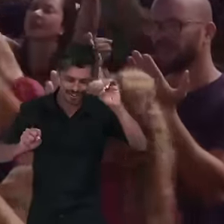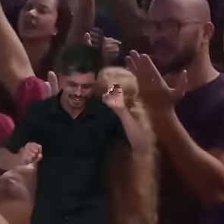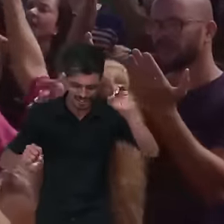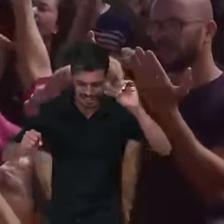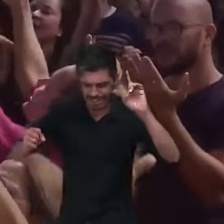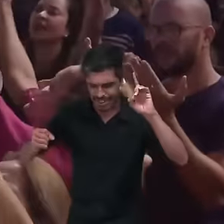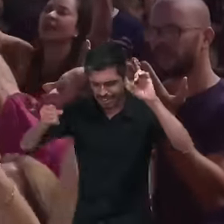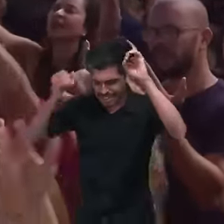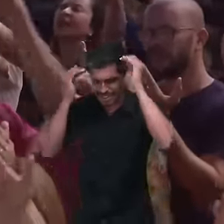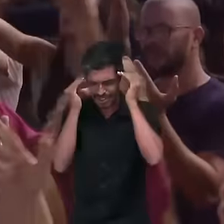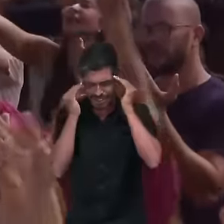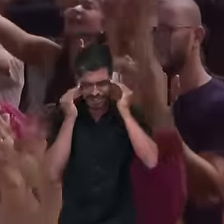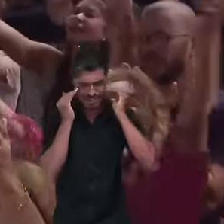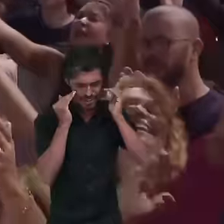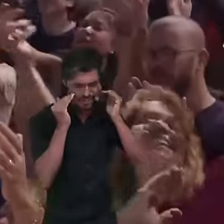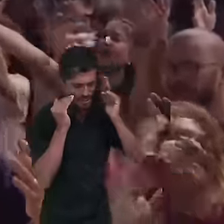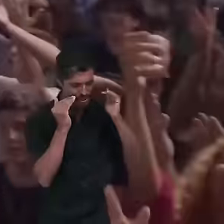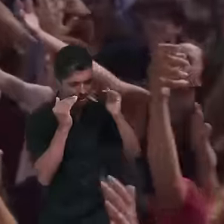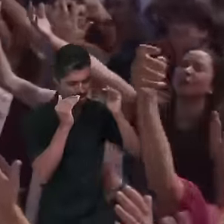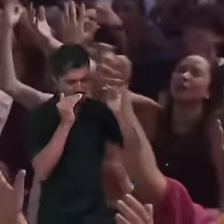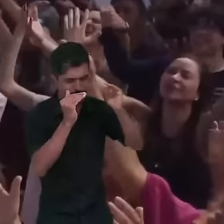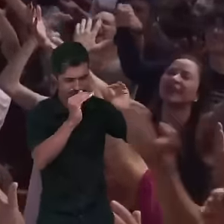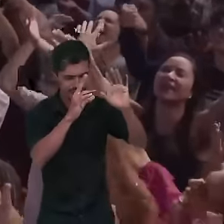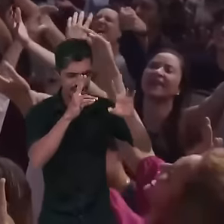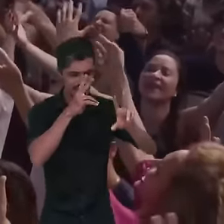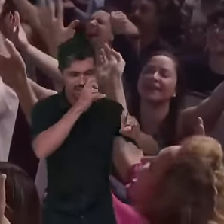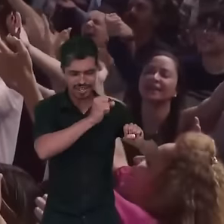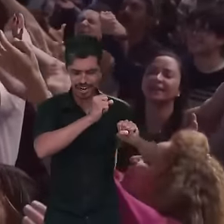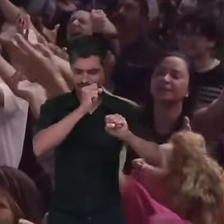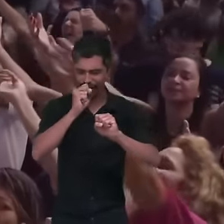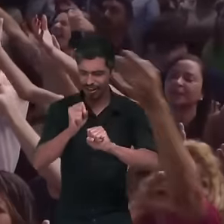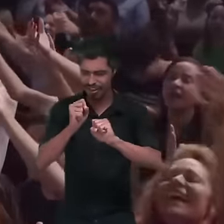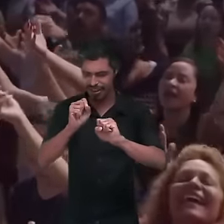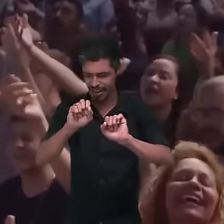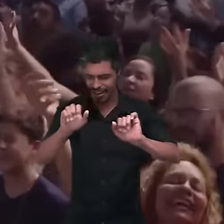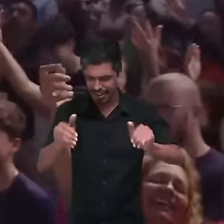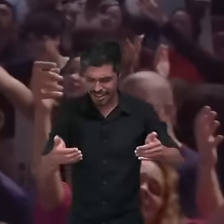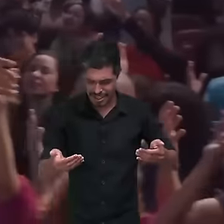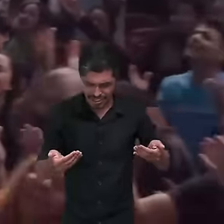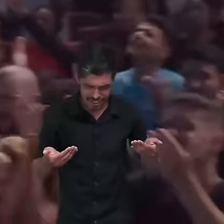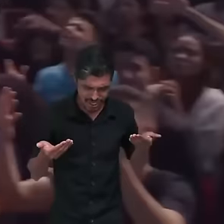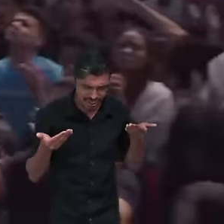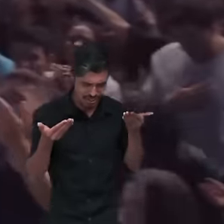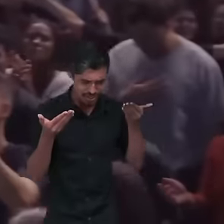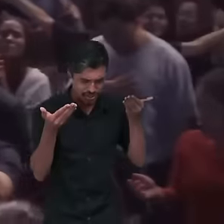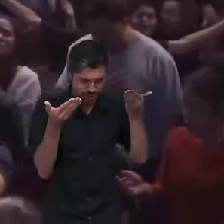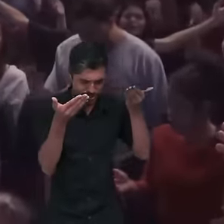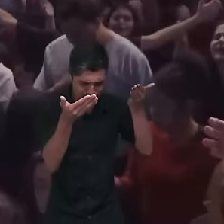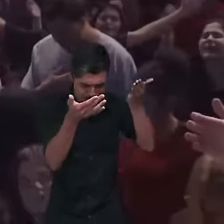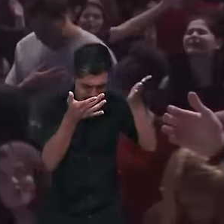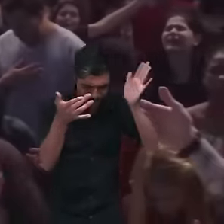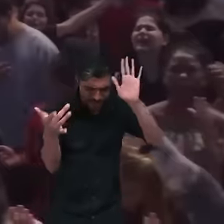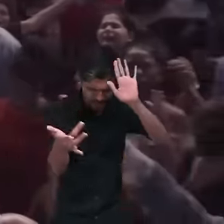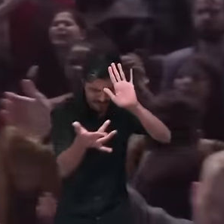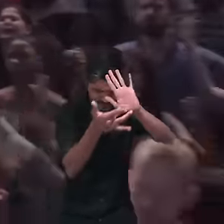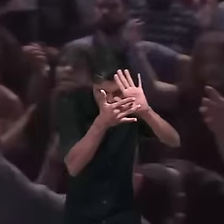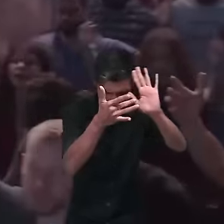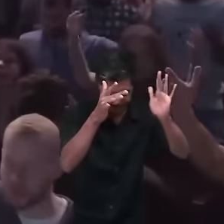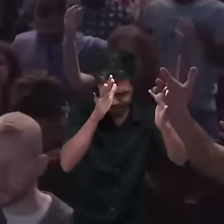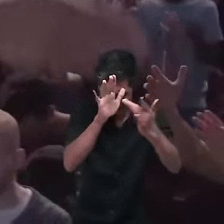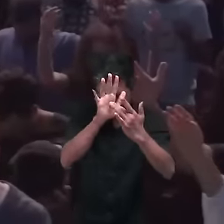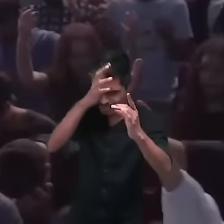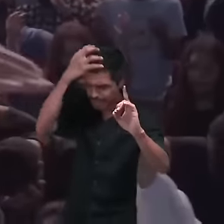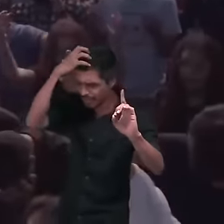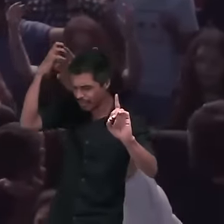Senhor, e o poder ao Rei Jesus. Toda a cadeia